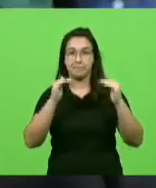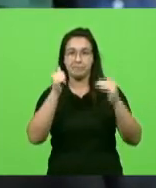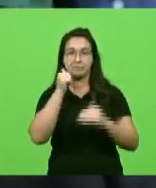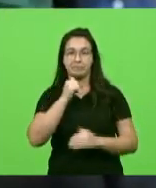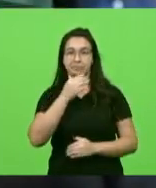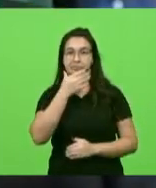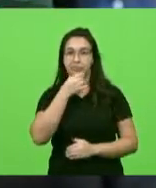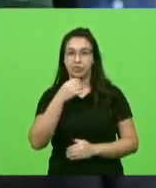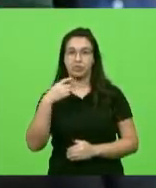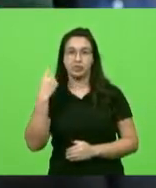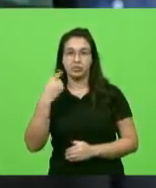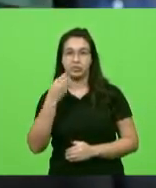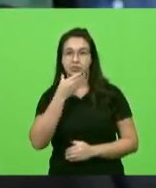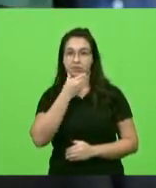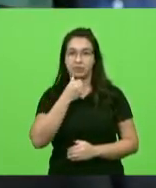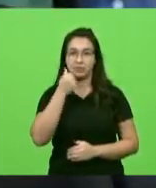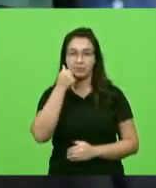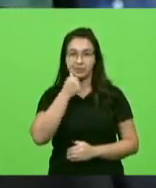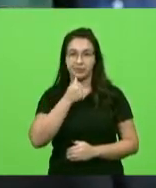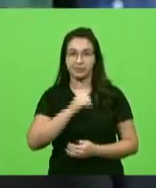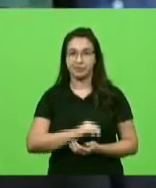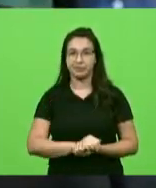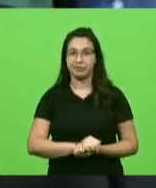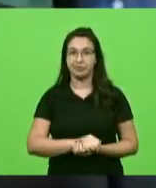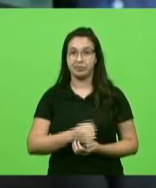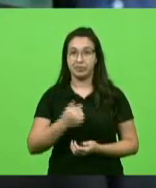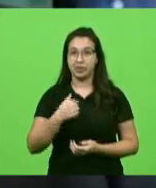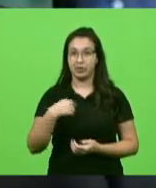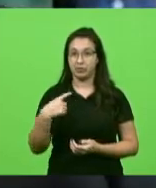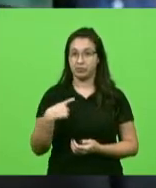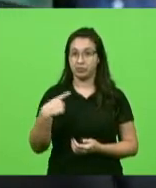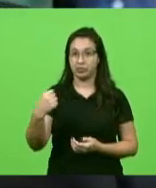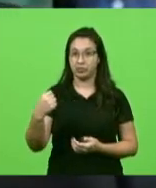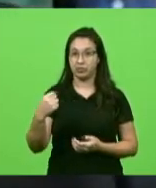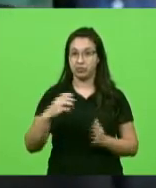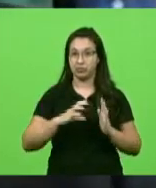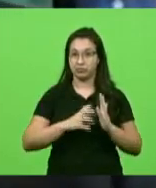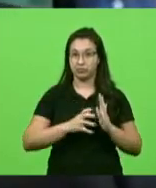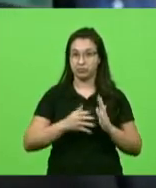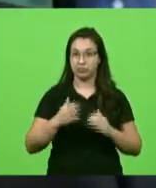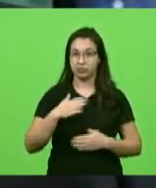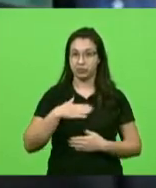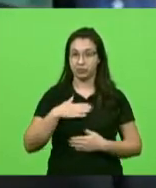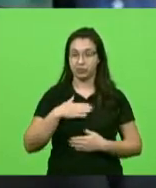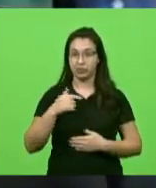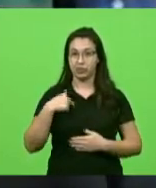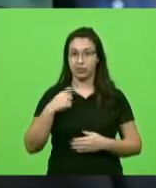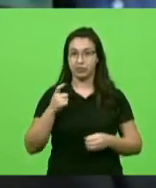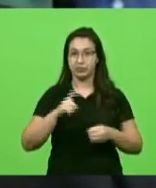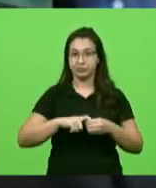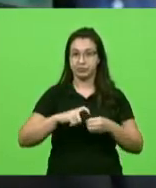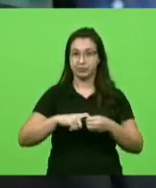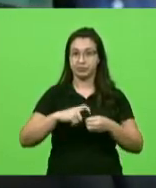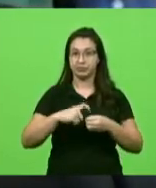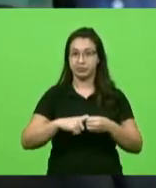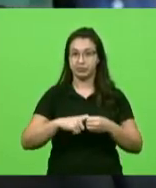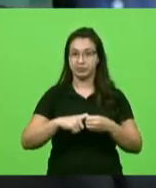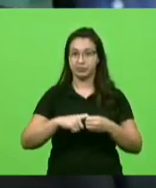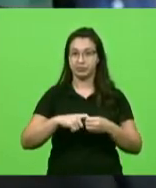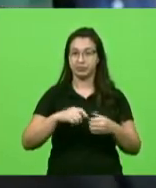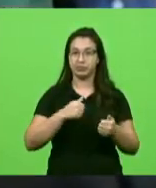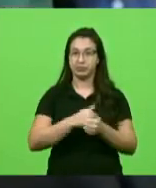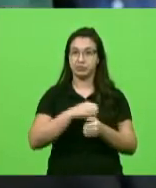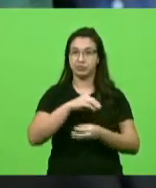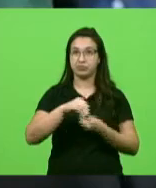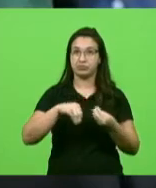Deputados é designado para os meus pares fui integrante deste tribunal visto não